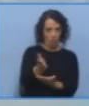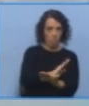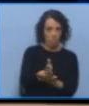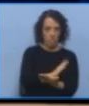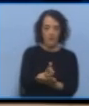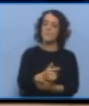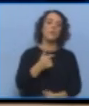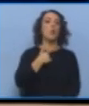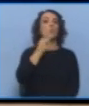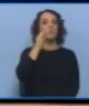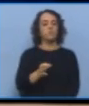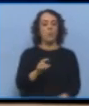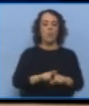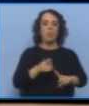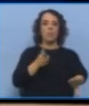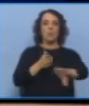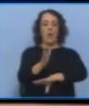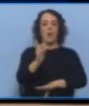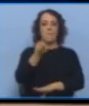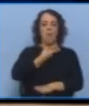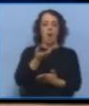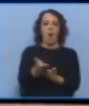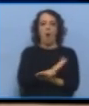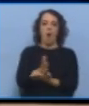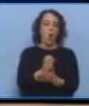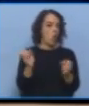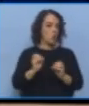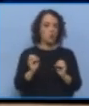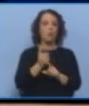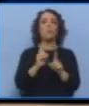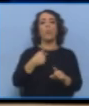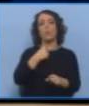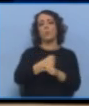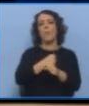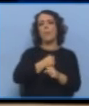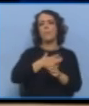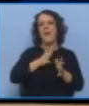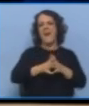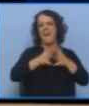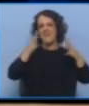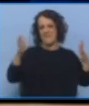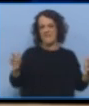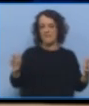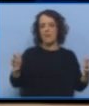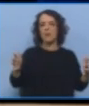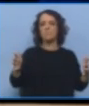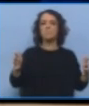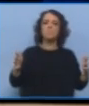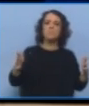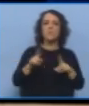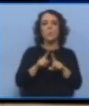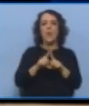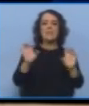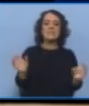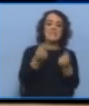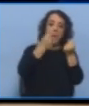ter diretamente essa dicotomia, até pelo facto de que trabalhava numa multinacional e, portanto, não estava numa circunstância de salvar a pessoa ou